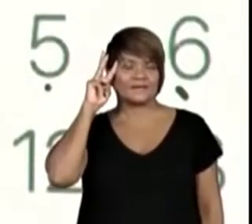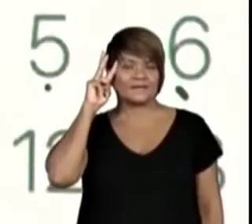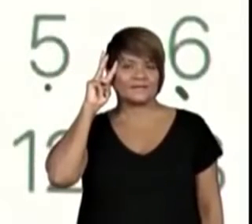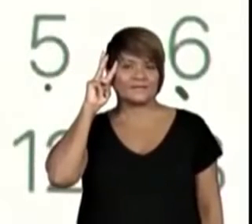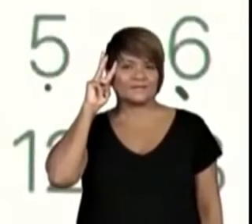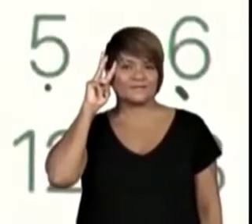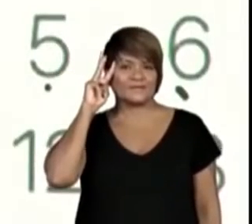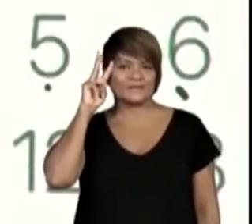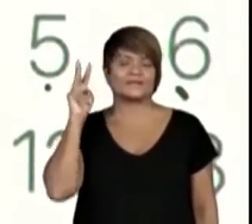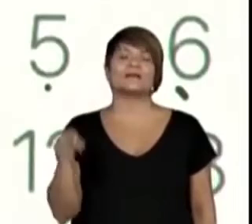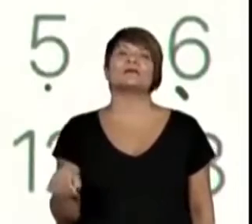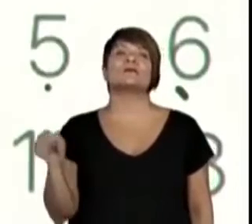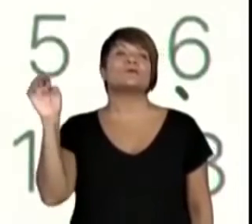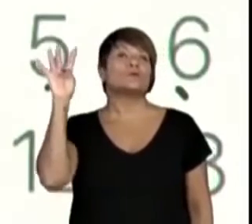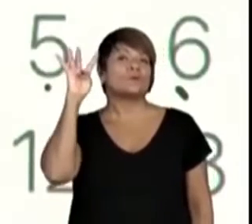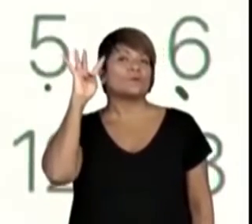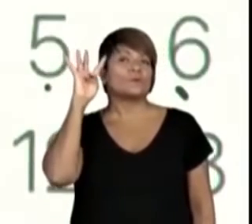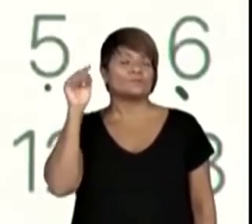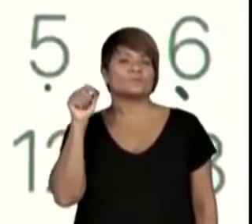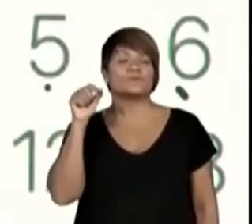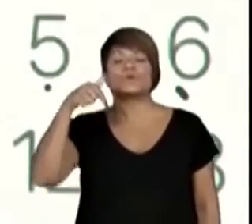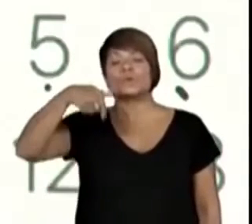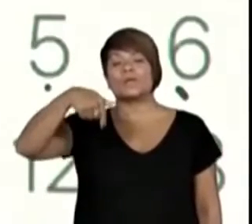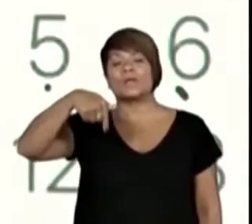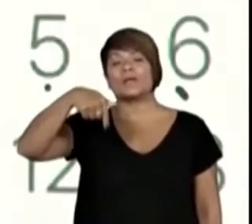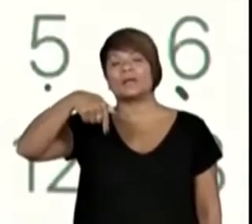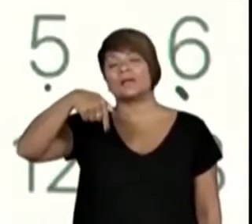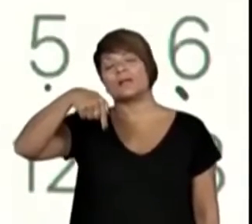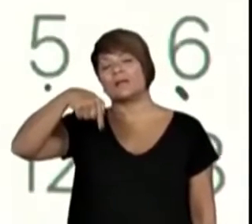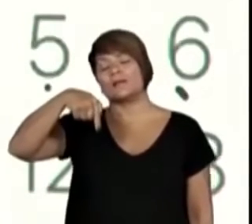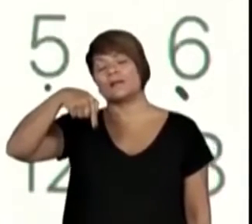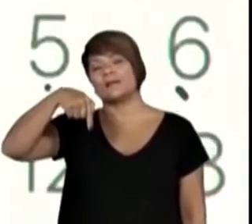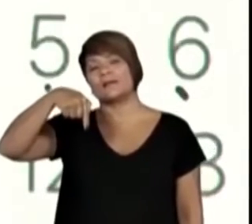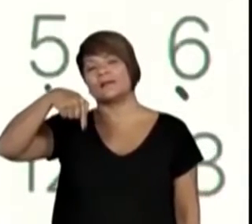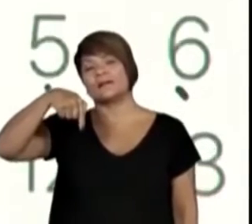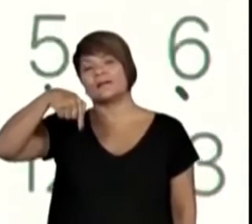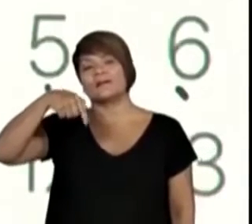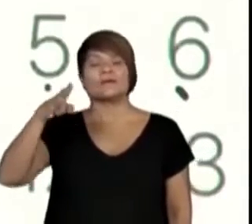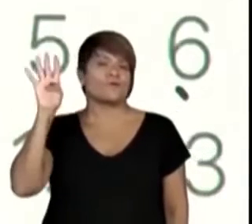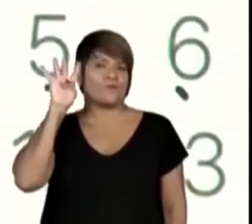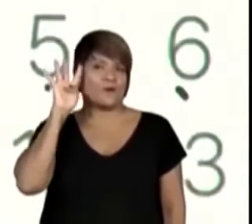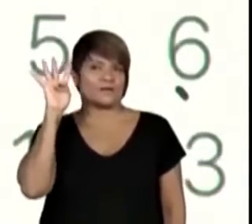segunda-feira, terça-feira e esse quê aqui?